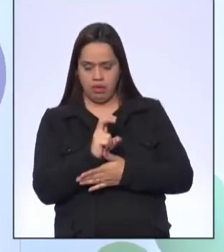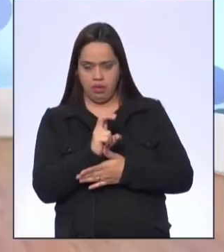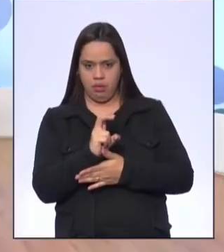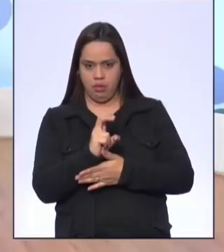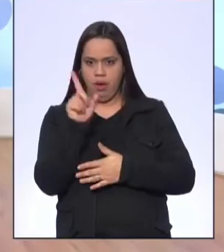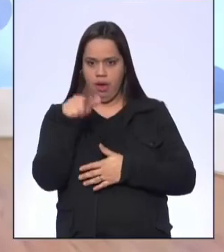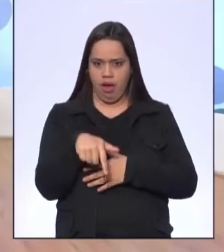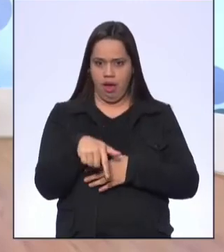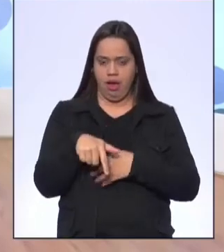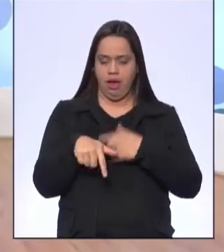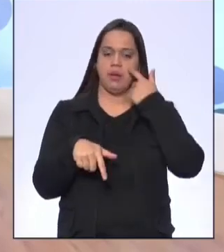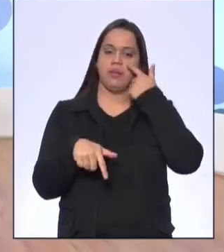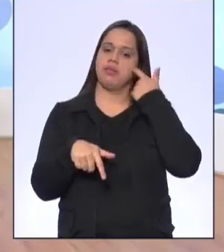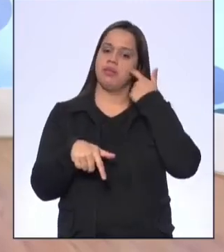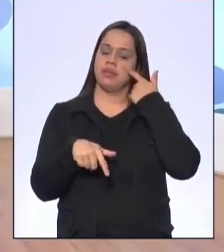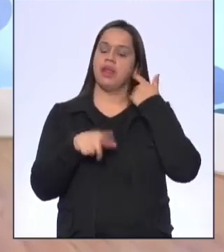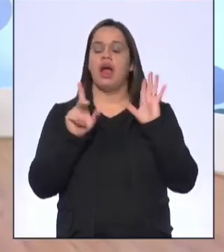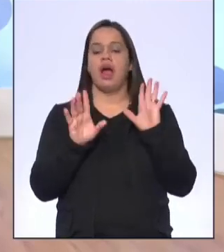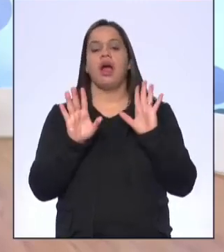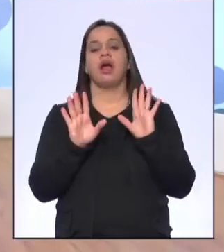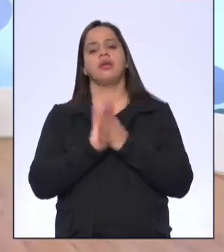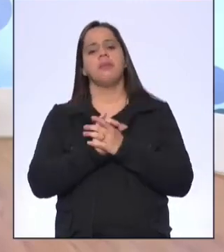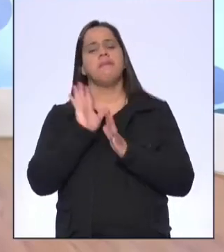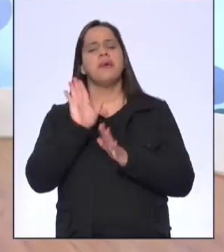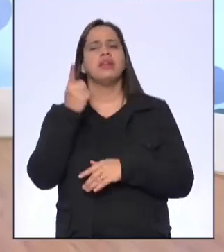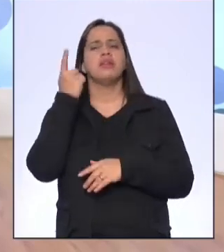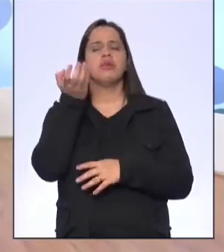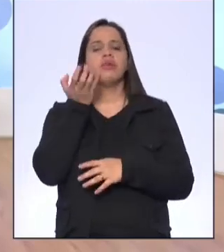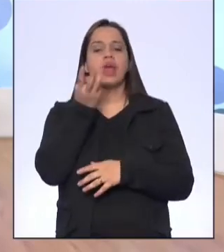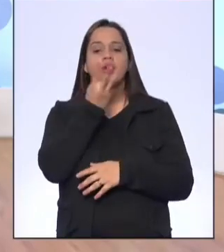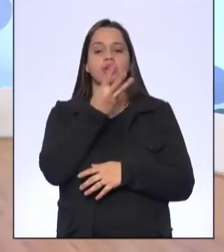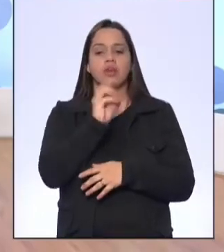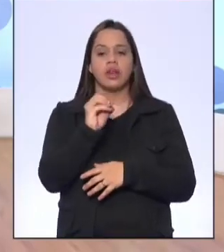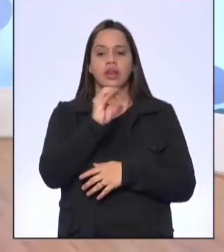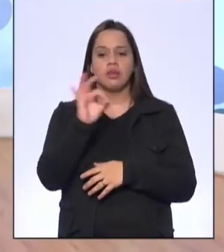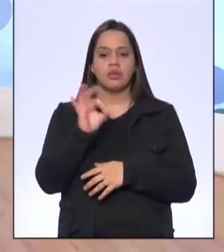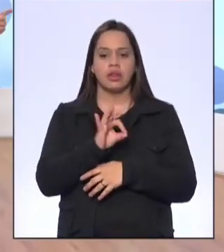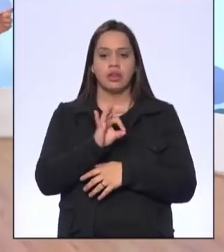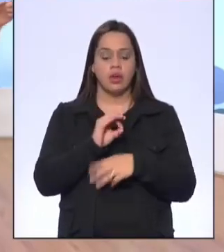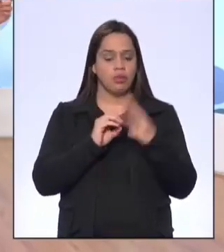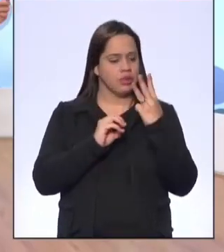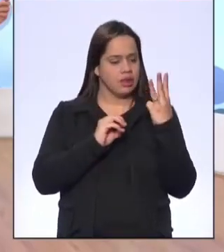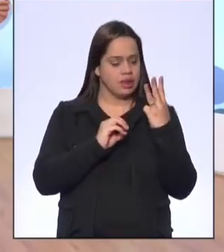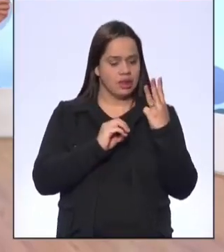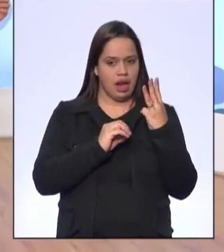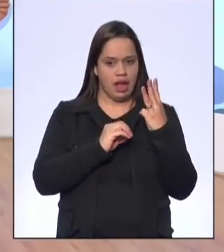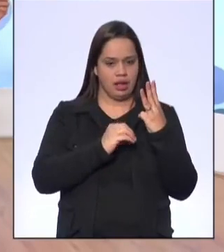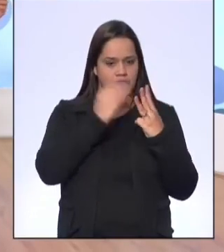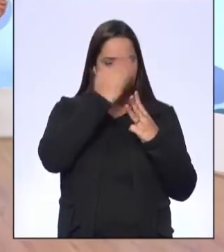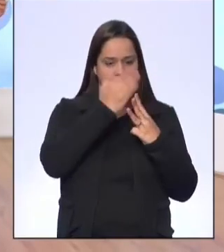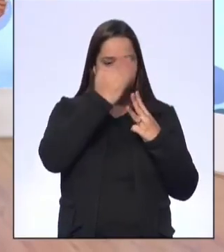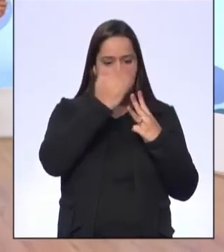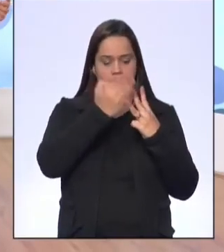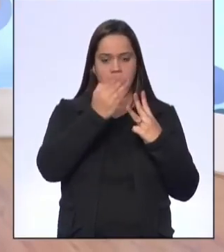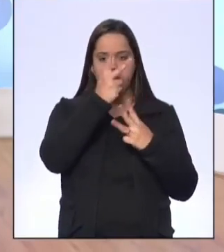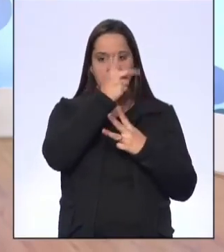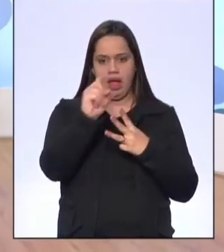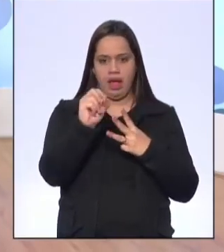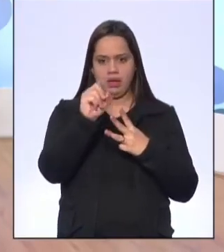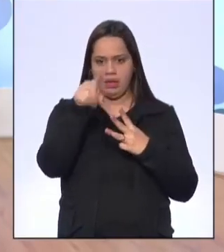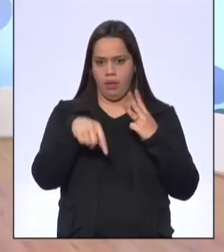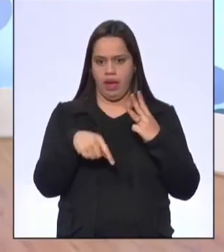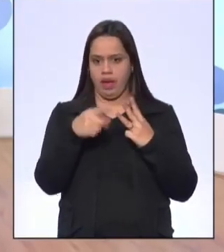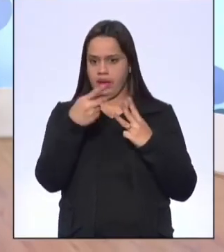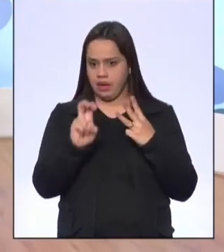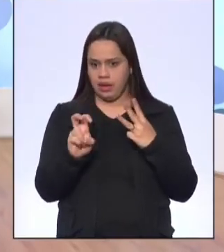10% aqui, ó, É 5. 5. Só que eu quero 30%. Então, é 3 parcelas de 10%. Isso. Então, é 15.